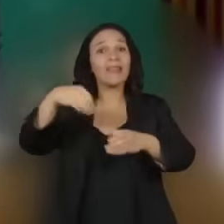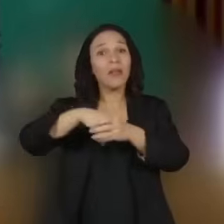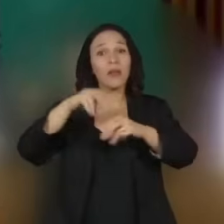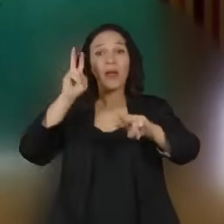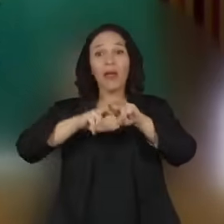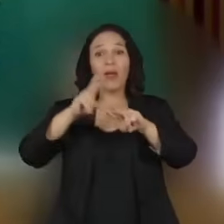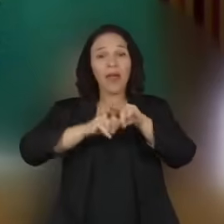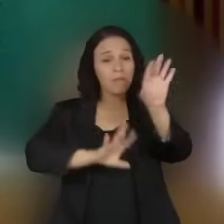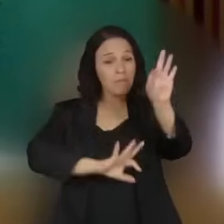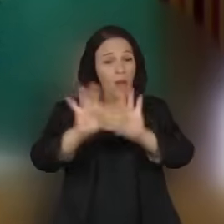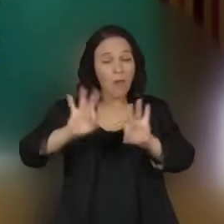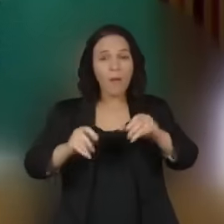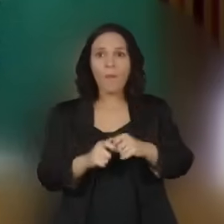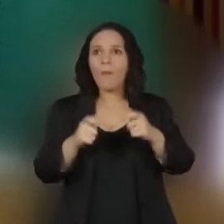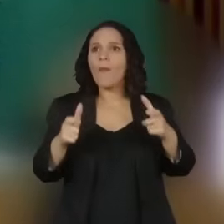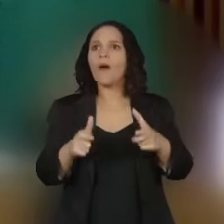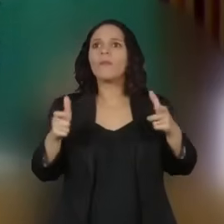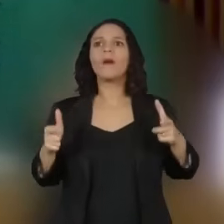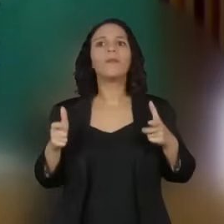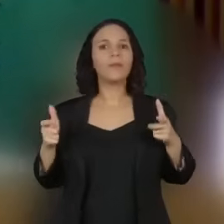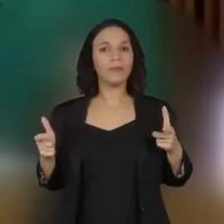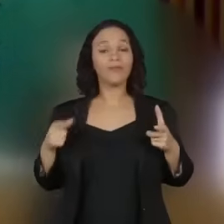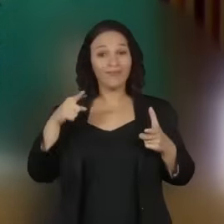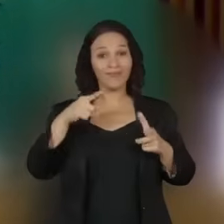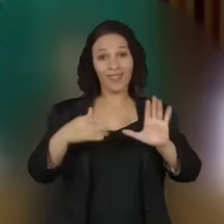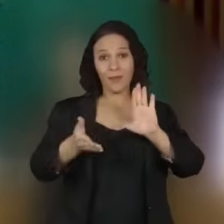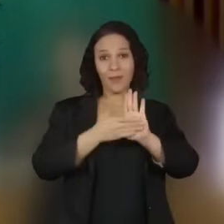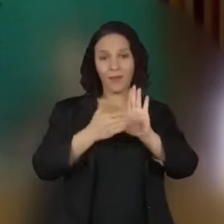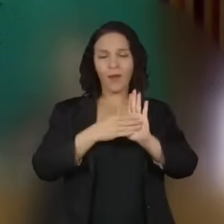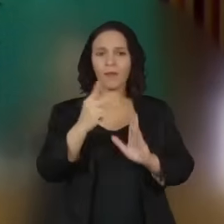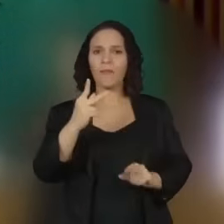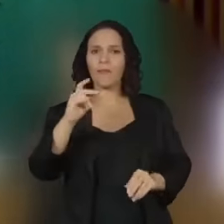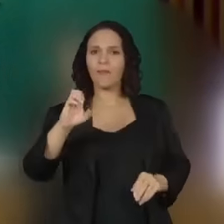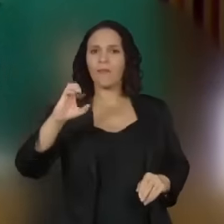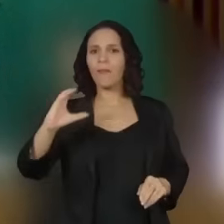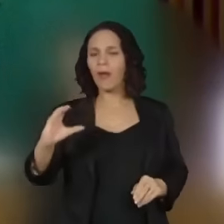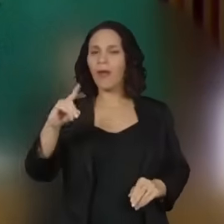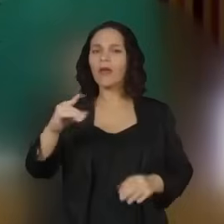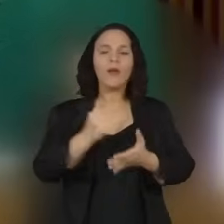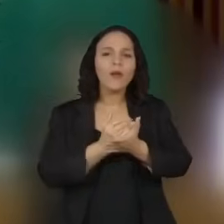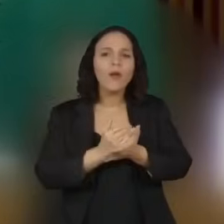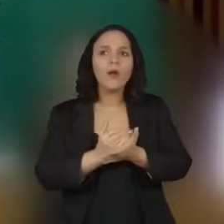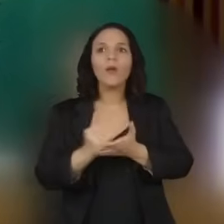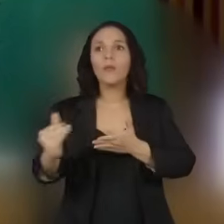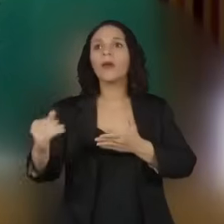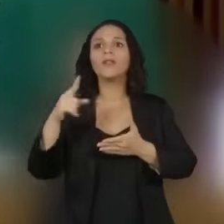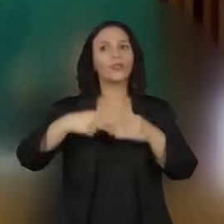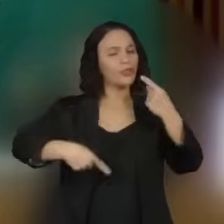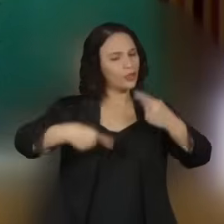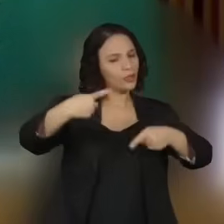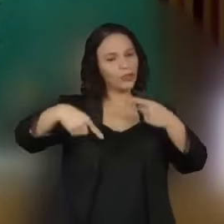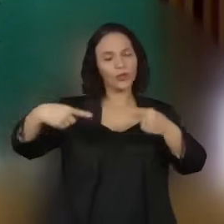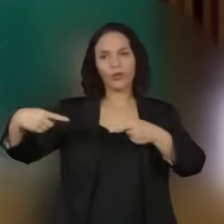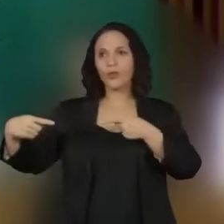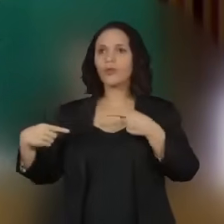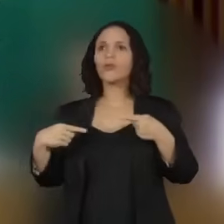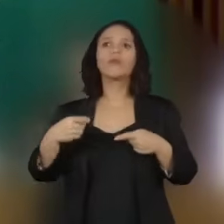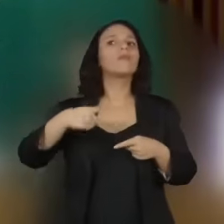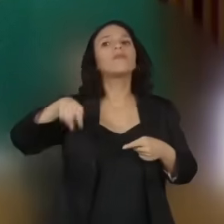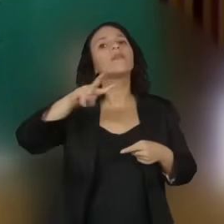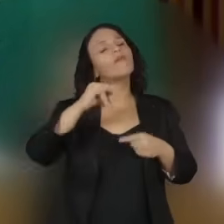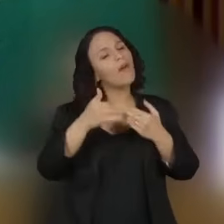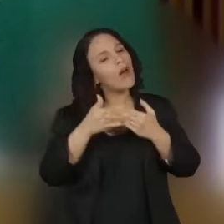estão crescendo. A apresentação dessa PEC é o começo de uma grande discussão que a gente quer fazer